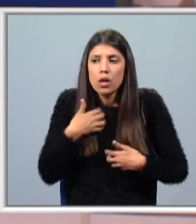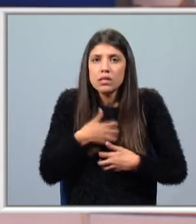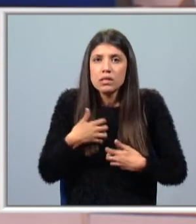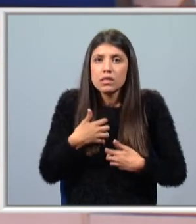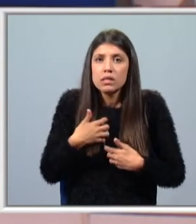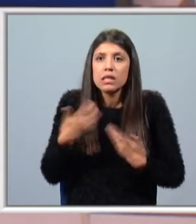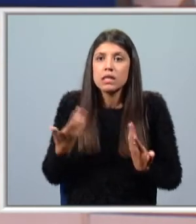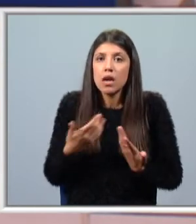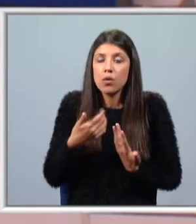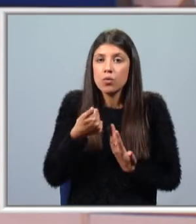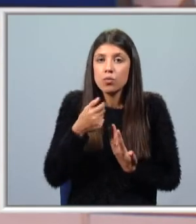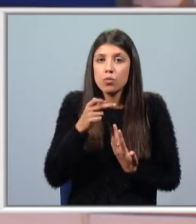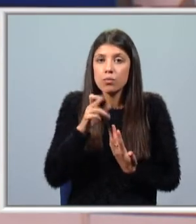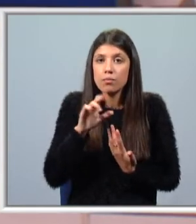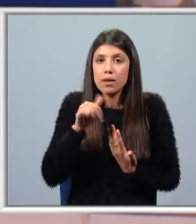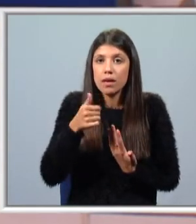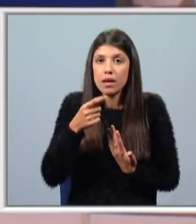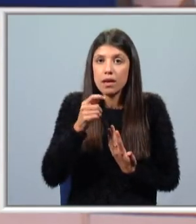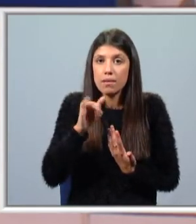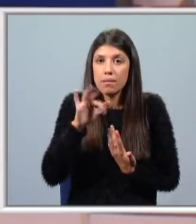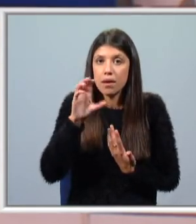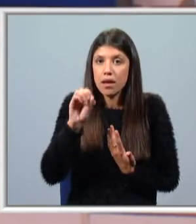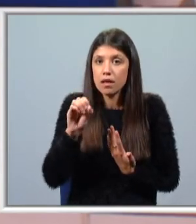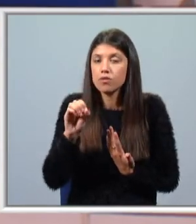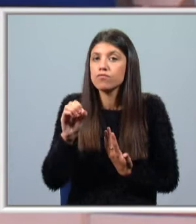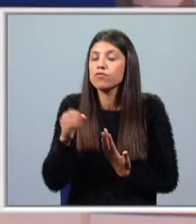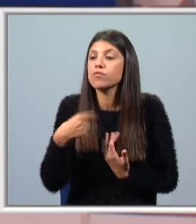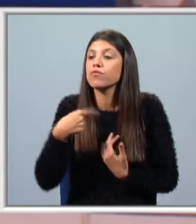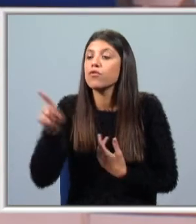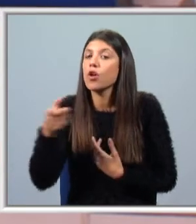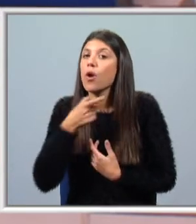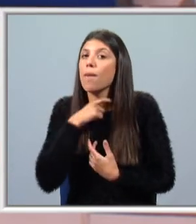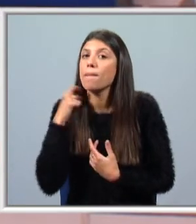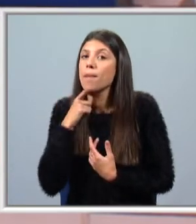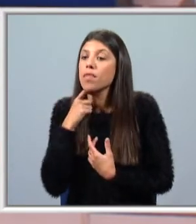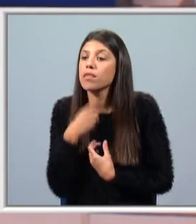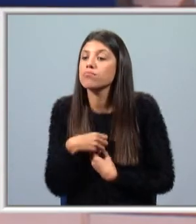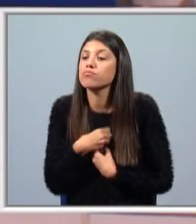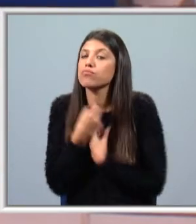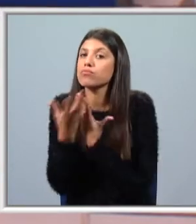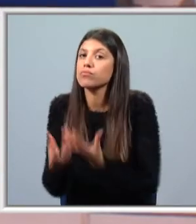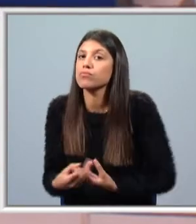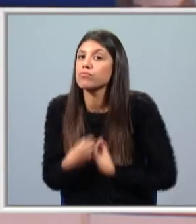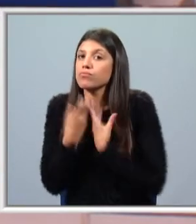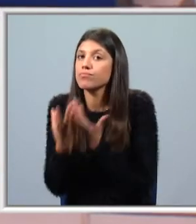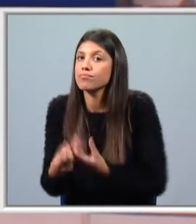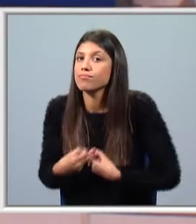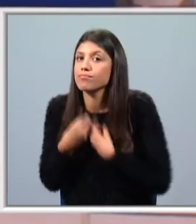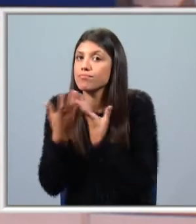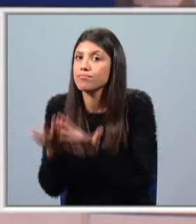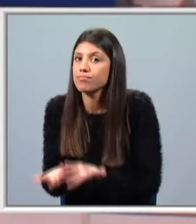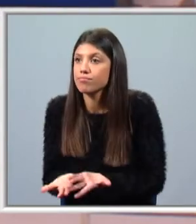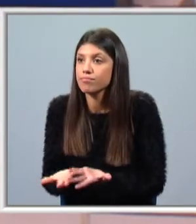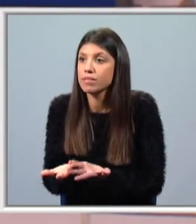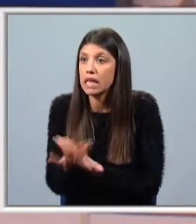frade que existia no reino, e foi-se confessar com o tolho. Disse-lhe que estava muito aflito. O que é que ele fazia? Porque ele não conseguia